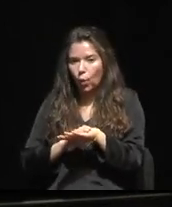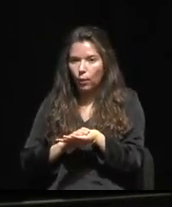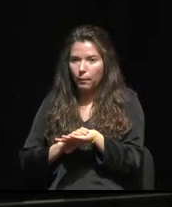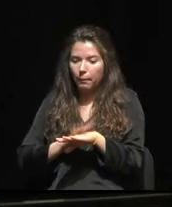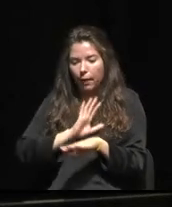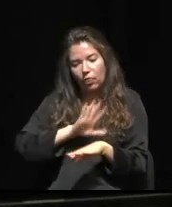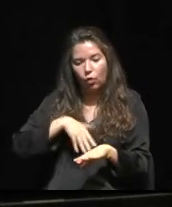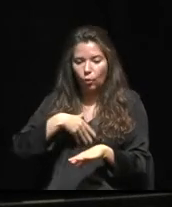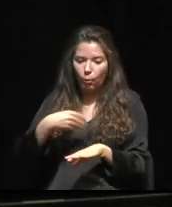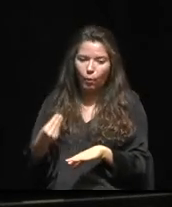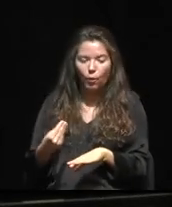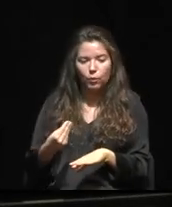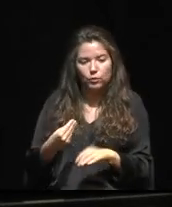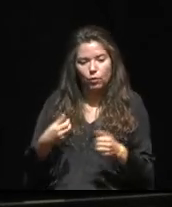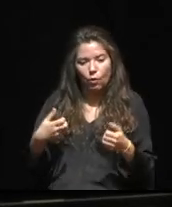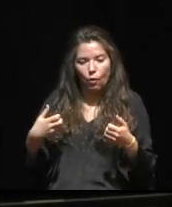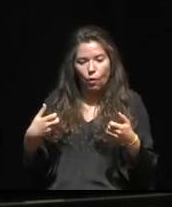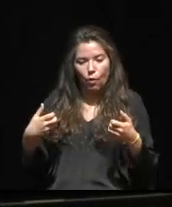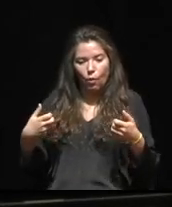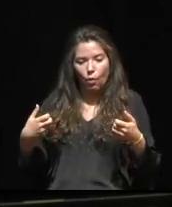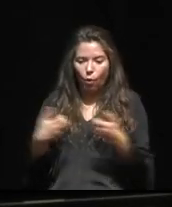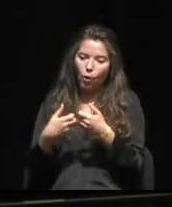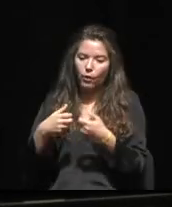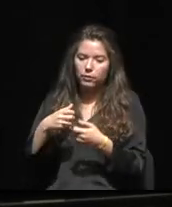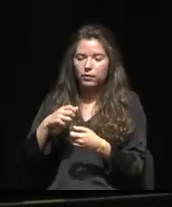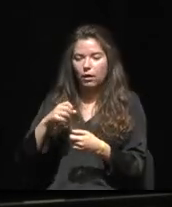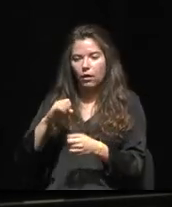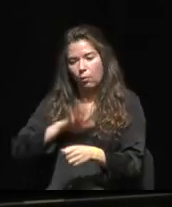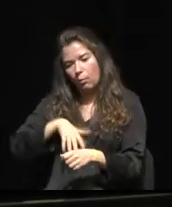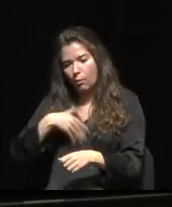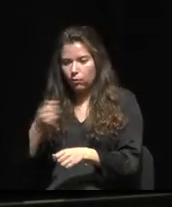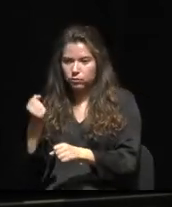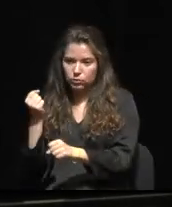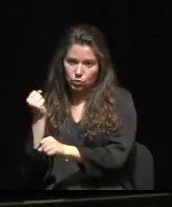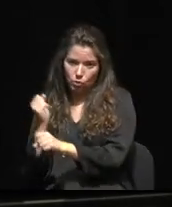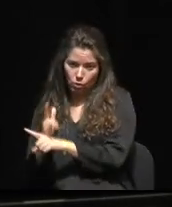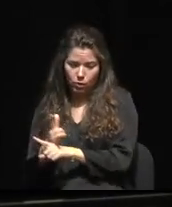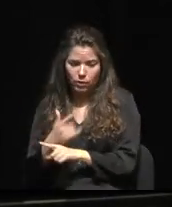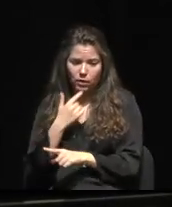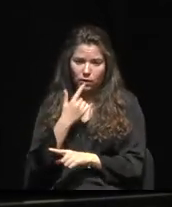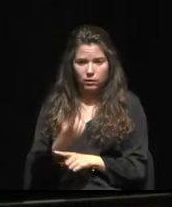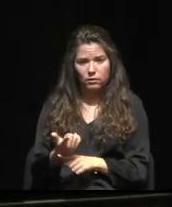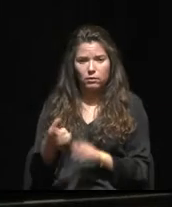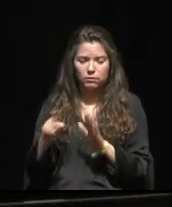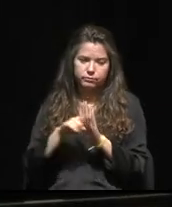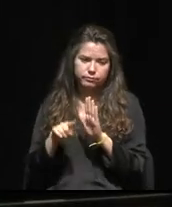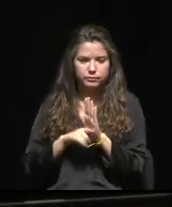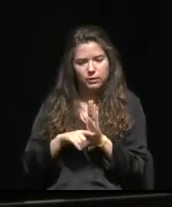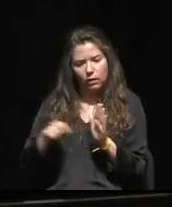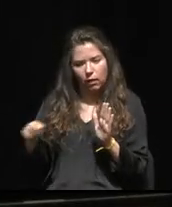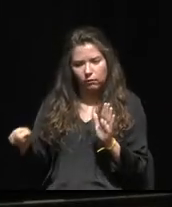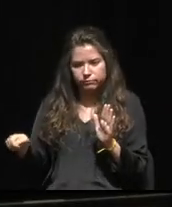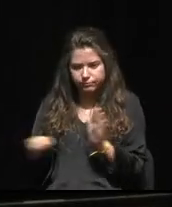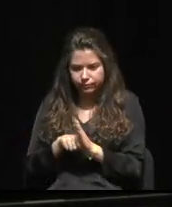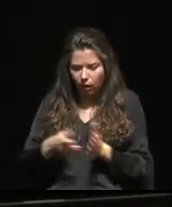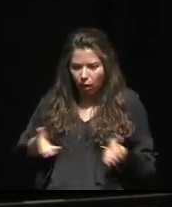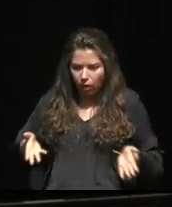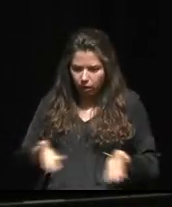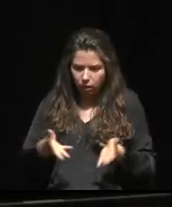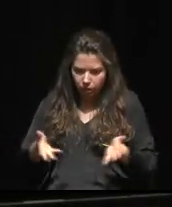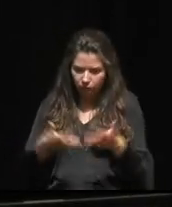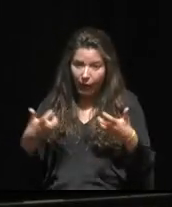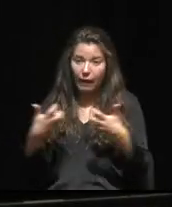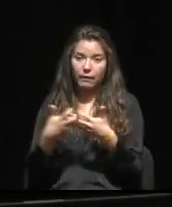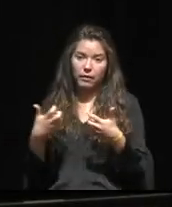mundo contra o outro e passo vos a explicar qual mundo dizem que é uma política de instigação e prolongamento da confrontação e